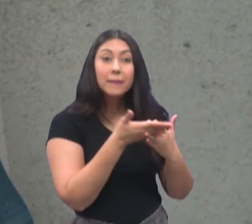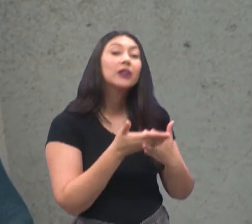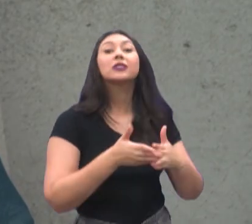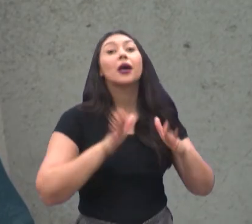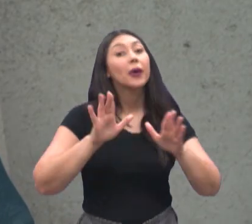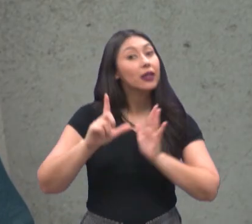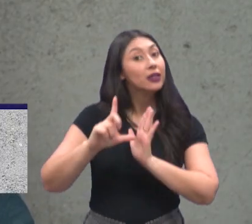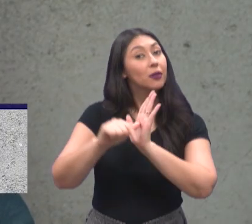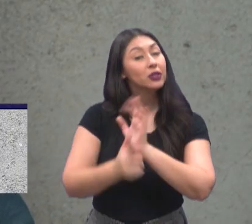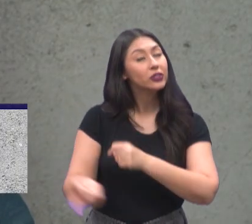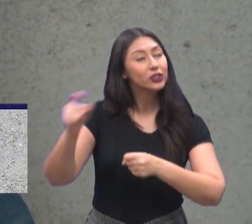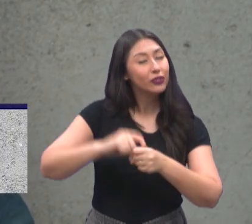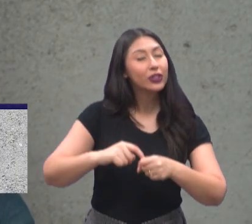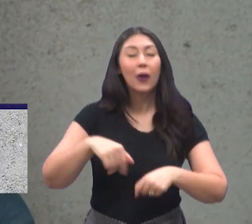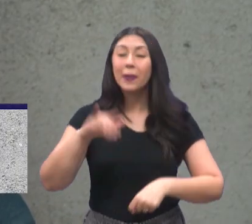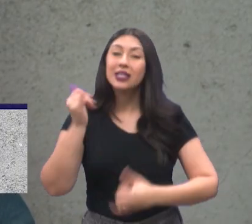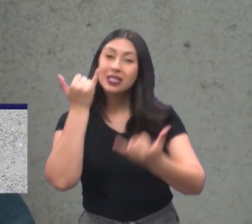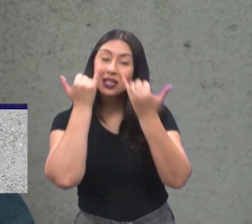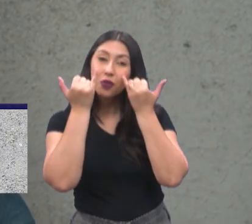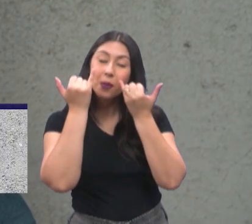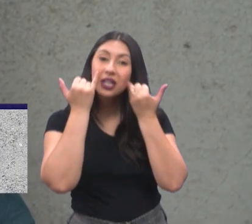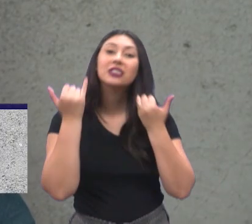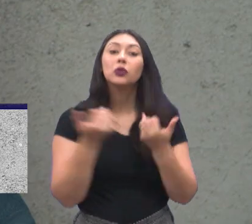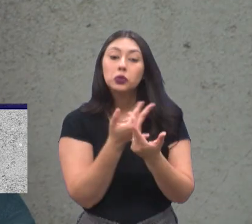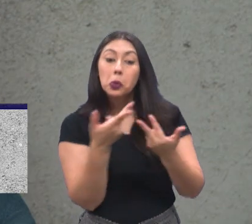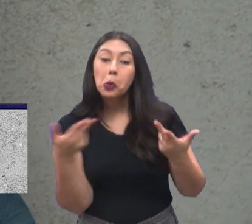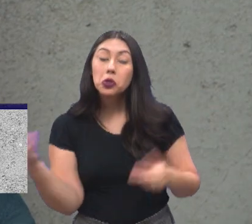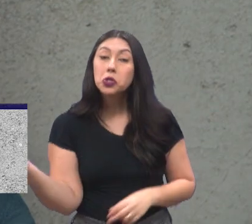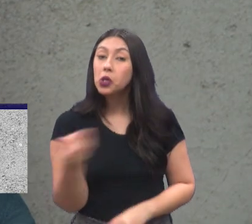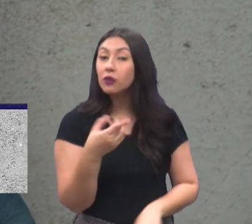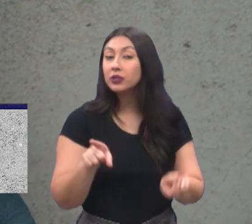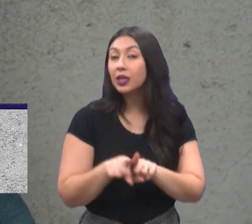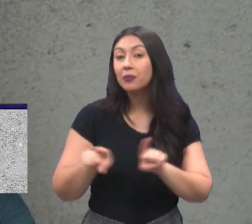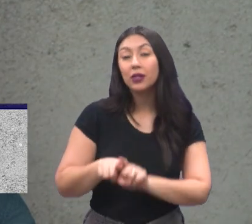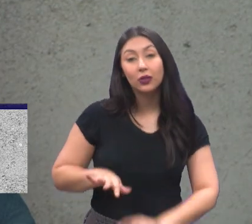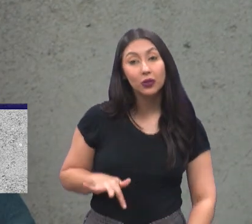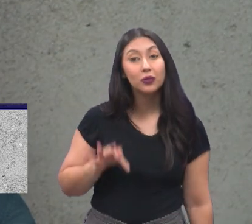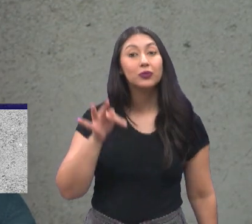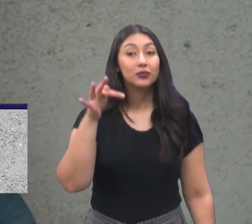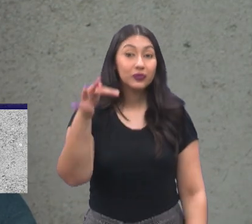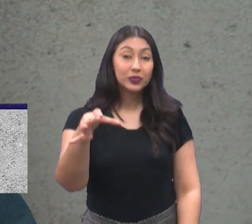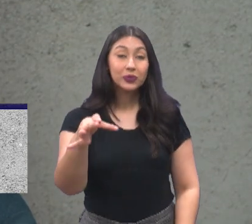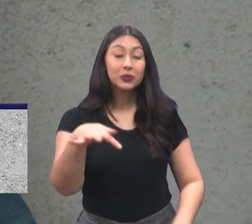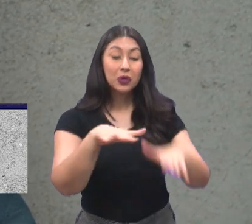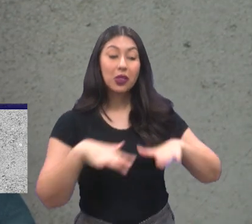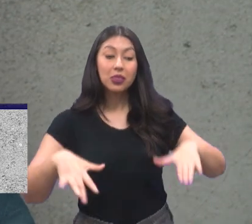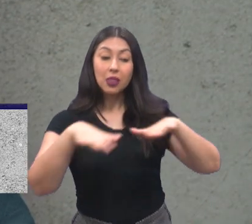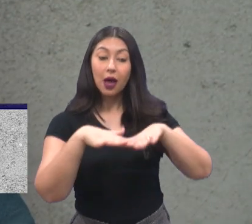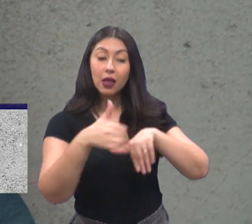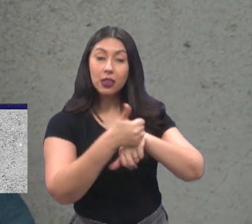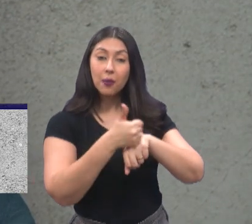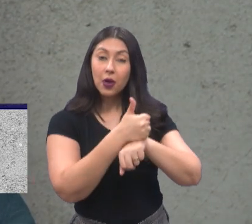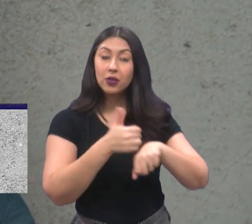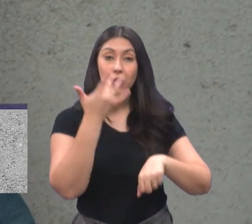volta já já com mais informações sobre as tendências e, lógico, o futuro, né, dos setores da ourivesaria e da joalheria